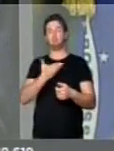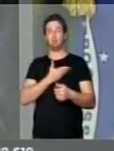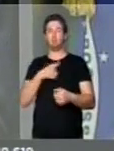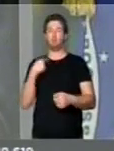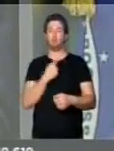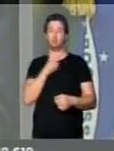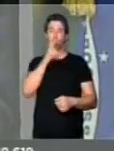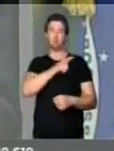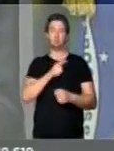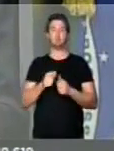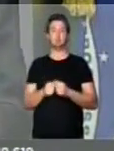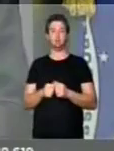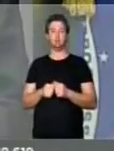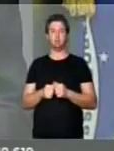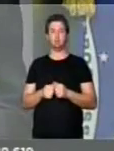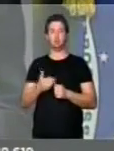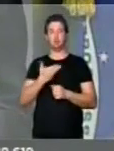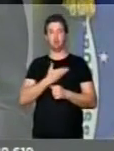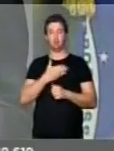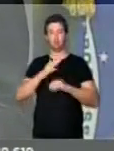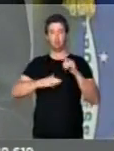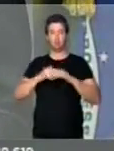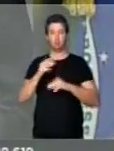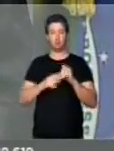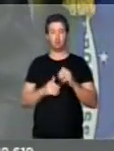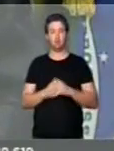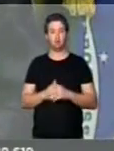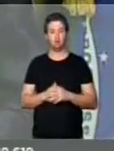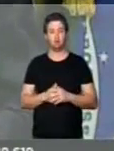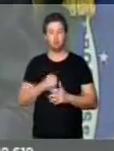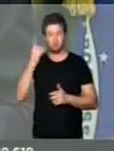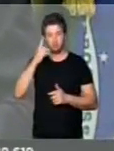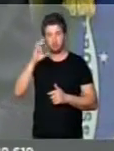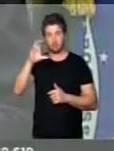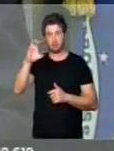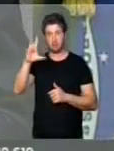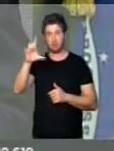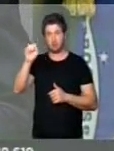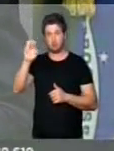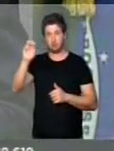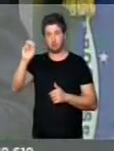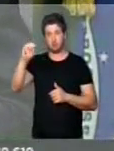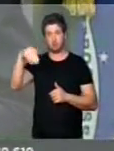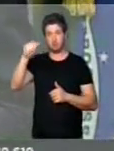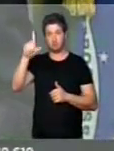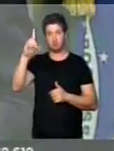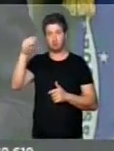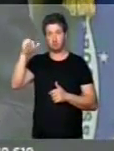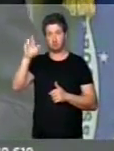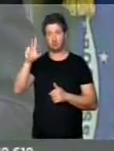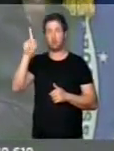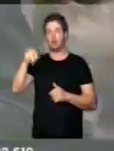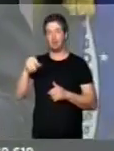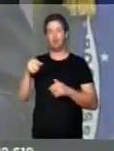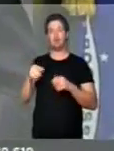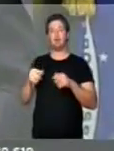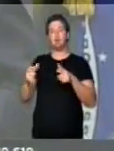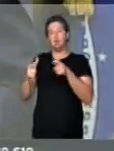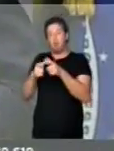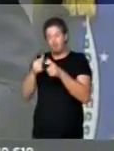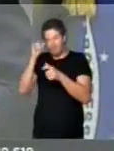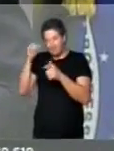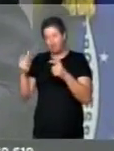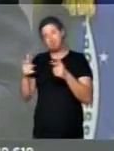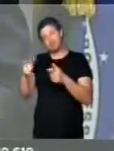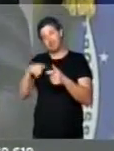colegas companheiros de profissão. Deputado Celso Maldaner, que também é originário dessa pequena propriedade, uma parte, por